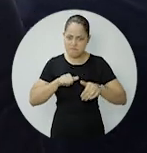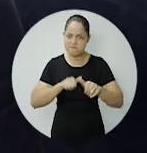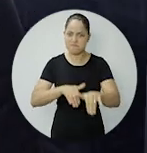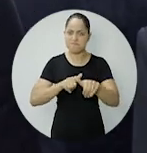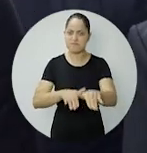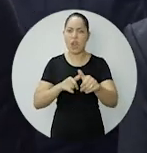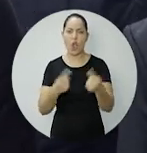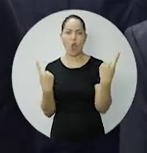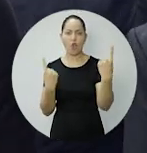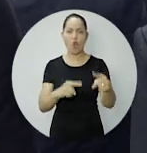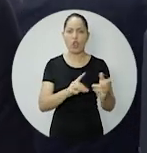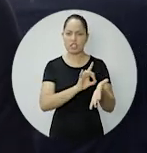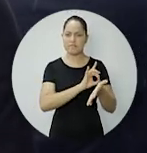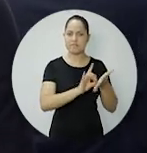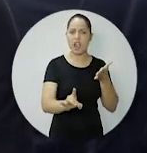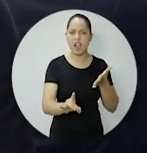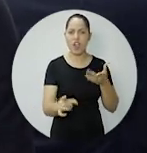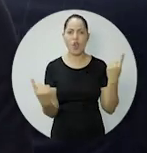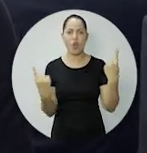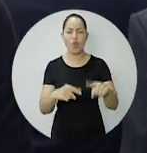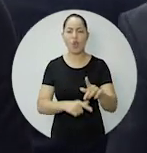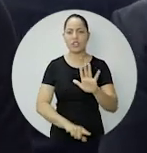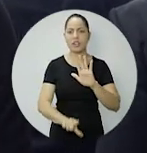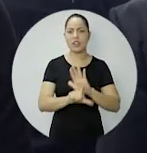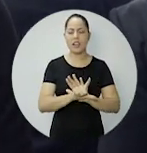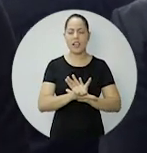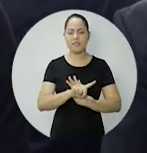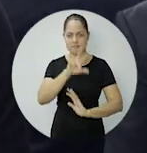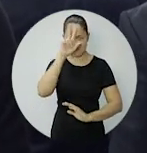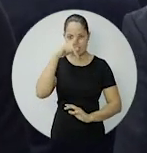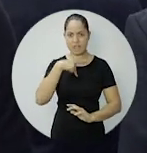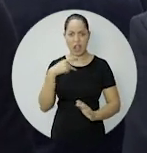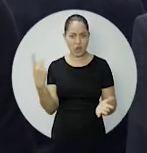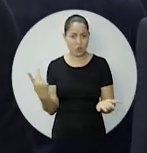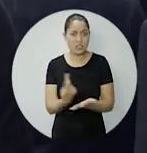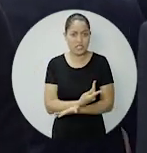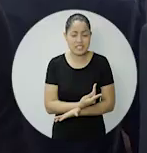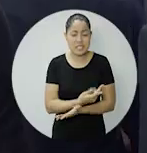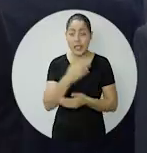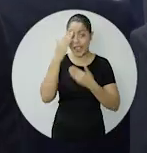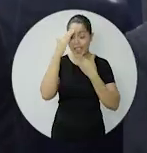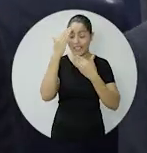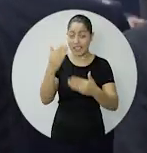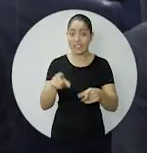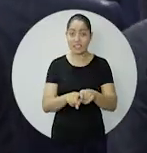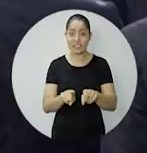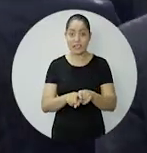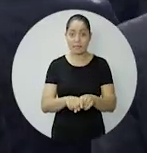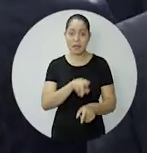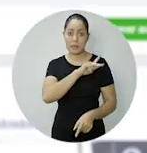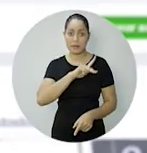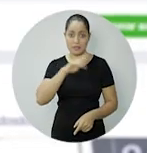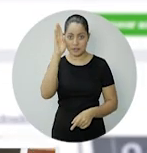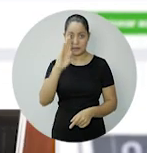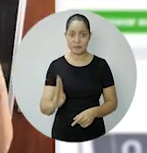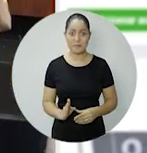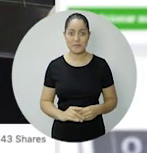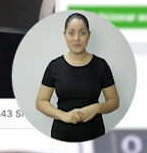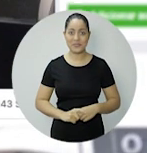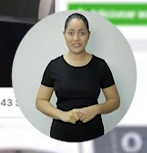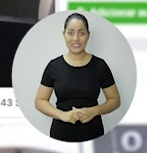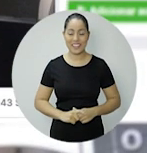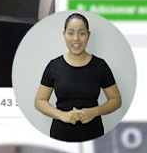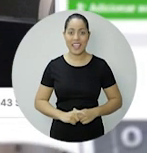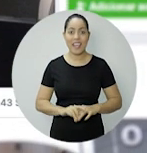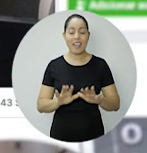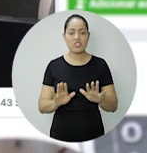ato, repudiando todo ato ilícito que ocorreu na minha presença, e quero agradecer ao presidente nacional. Em Rondônia,